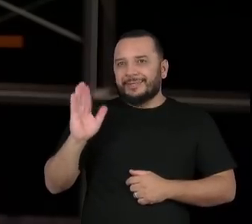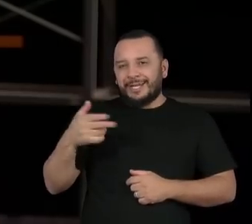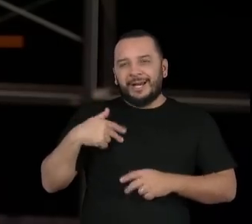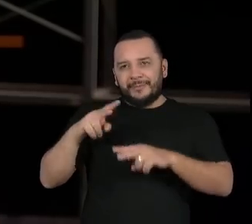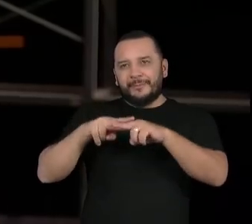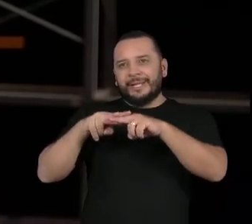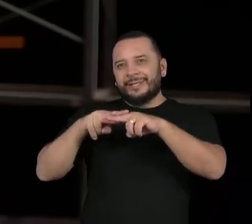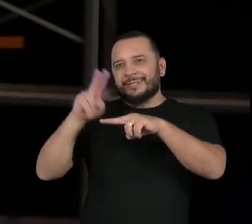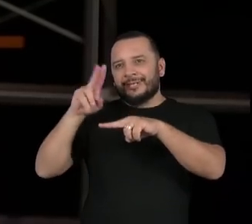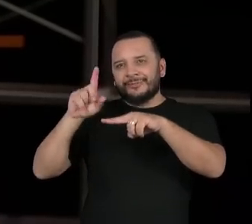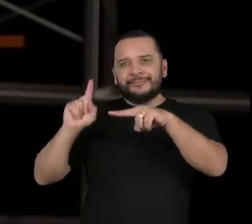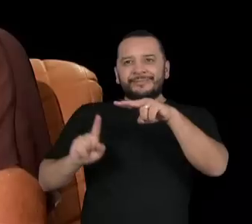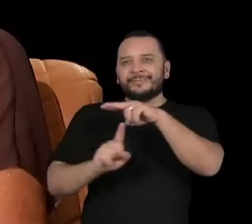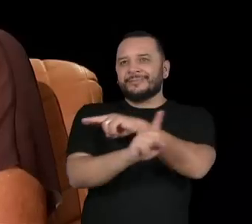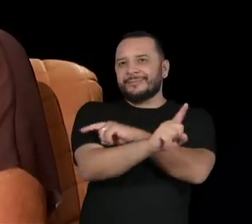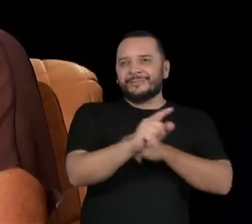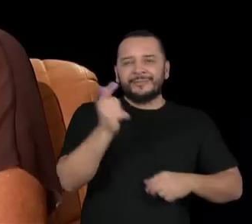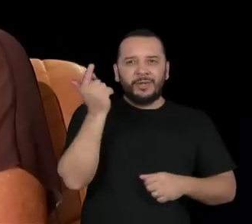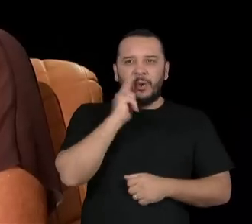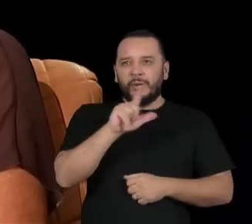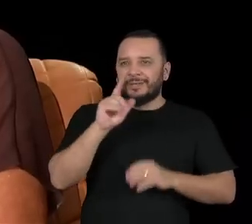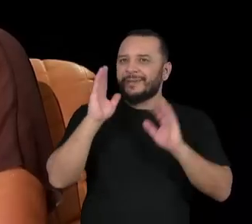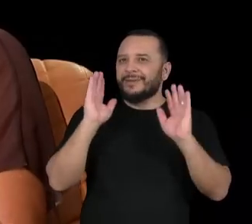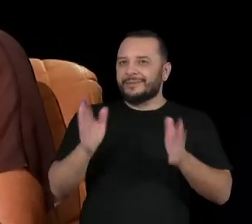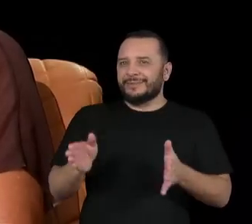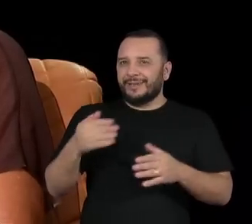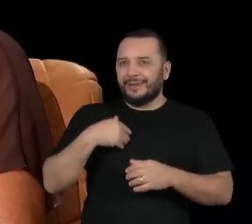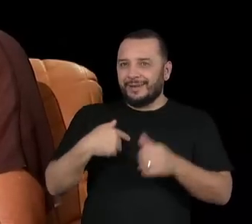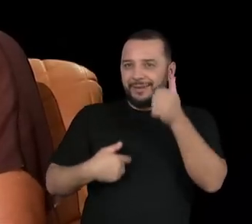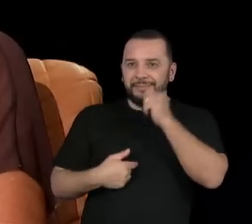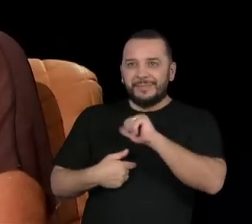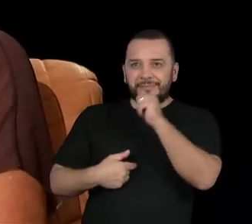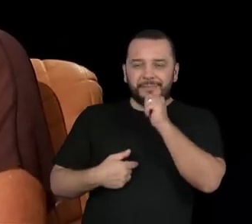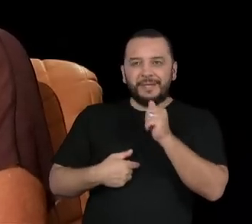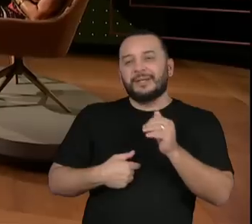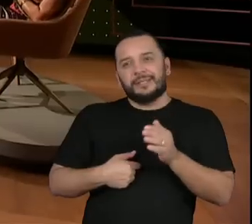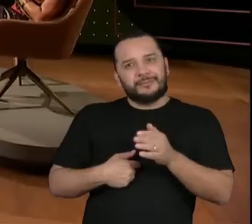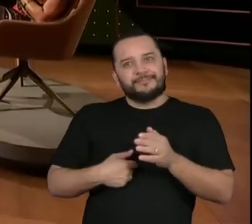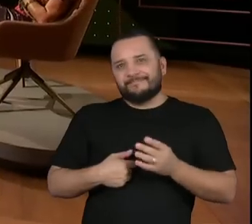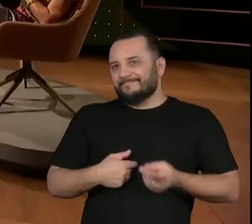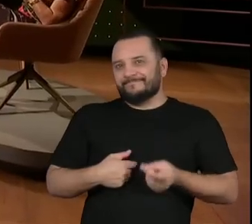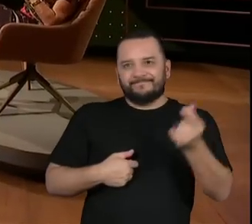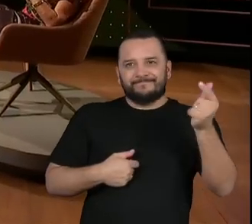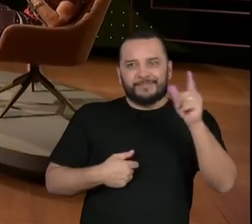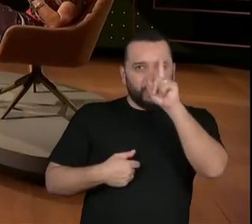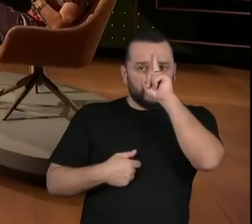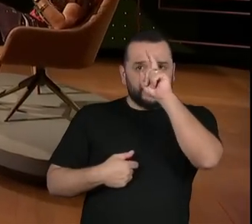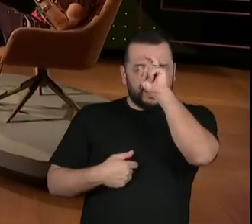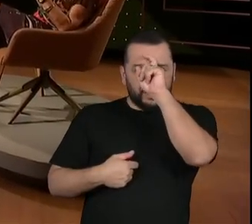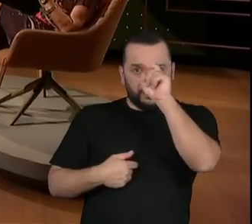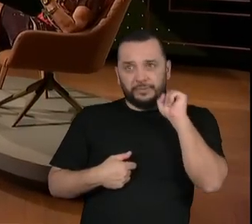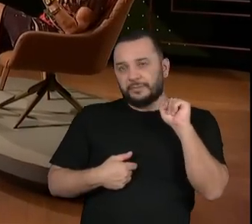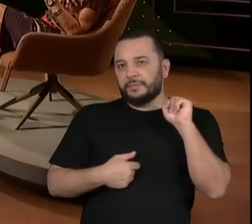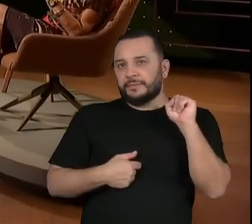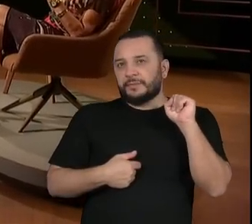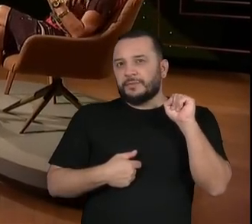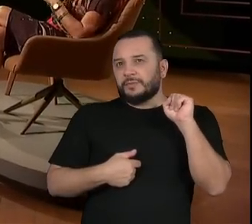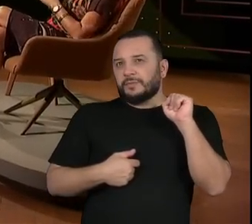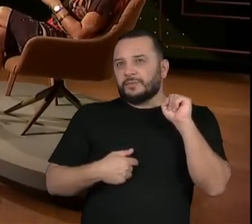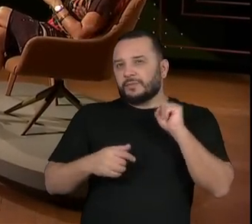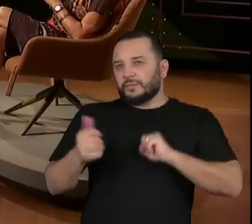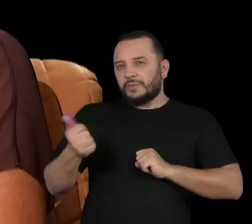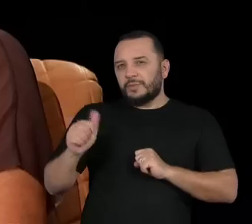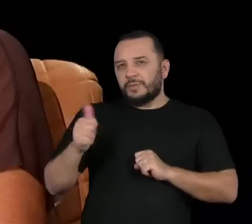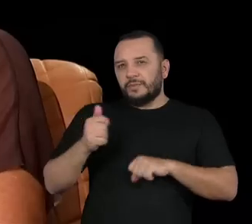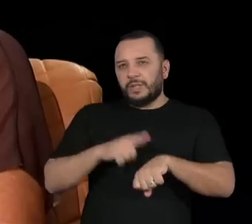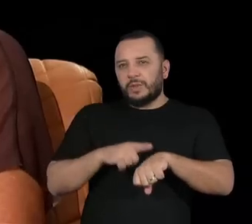prisão, já estava livre, e a minha mãe foi para o hospital, e já eram 11